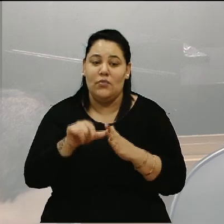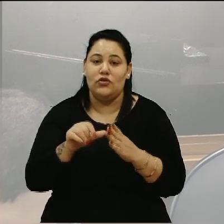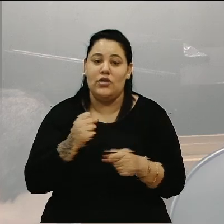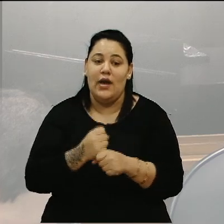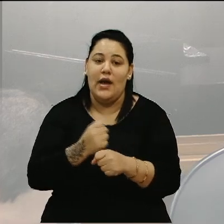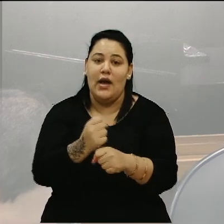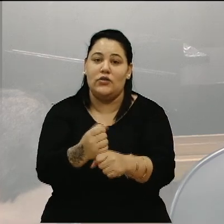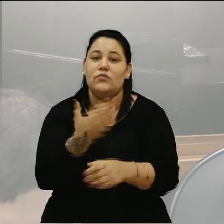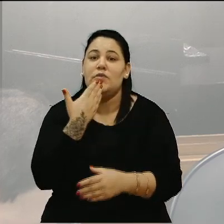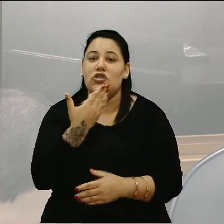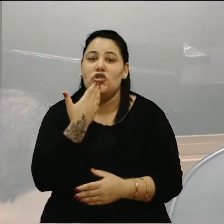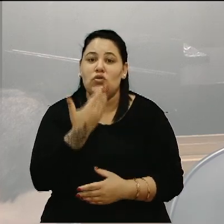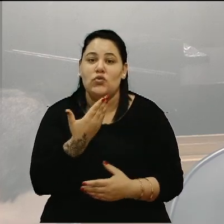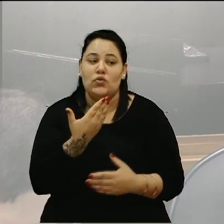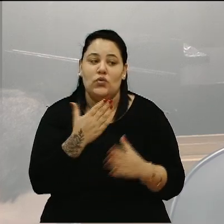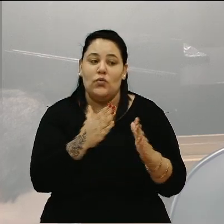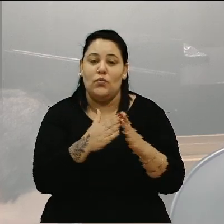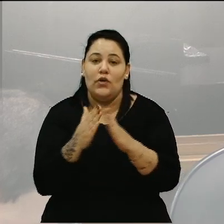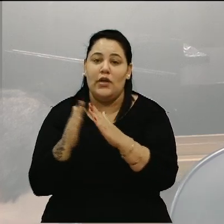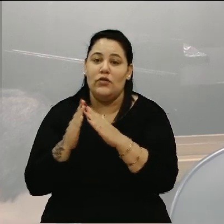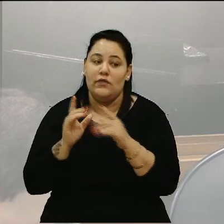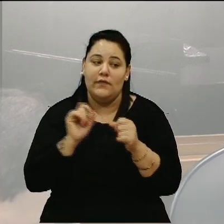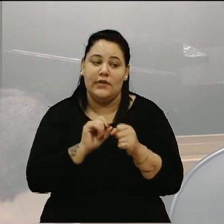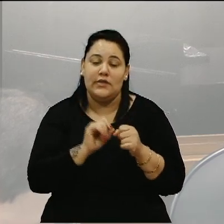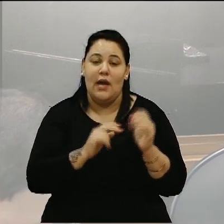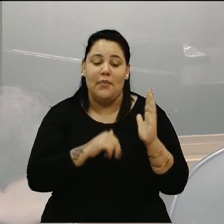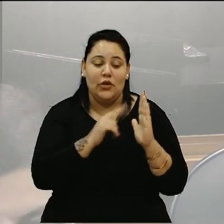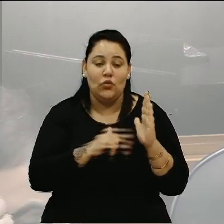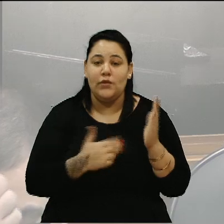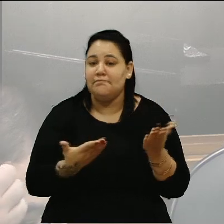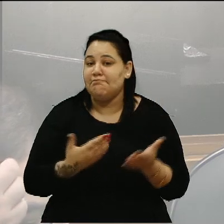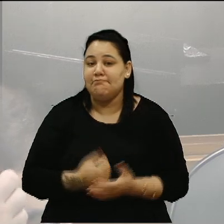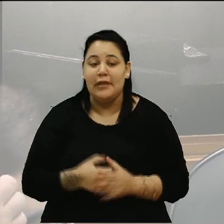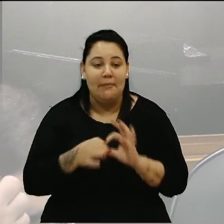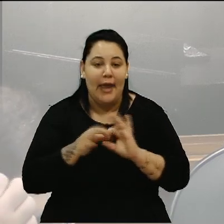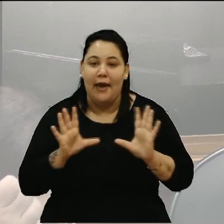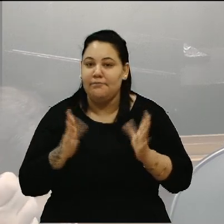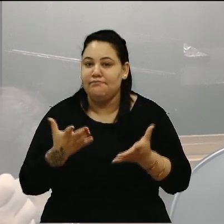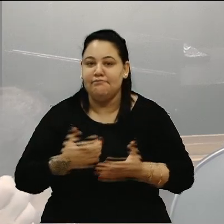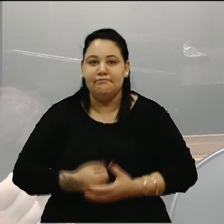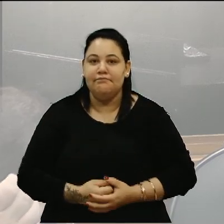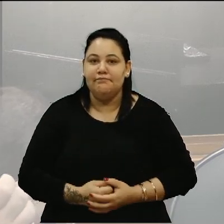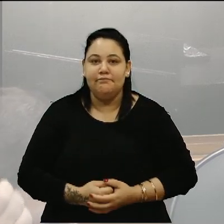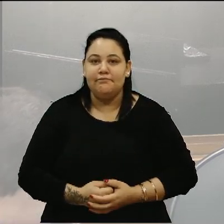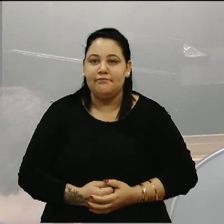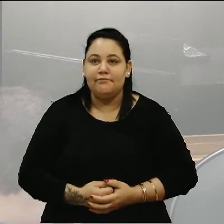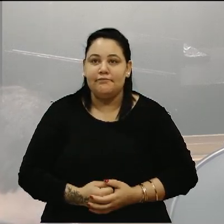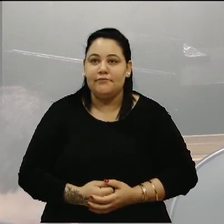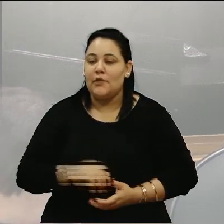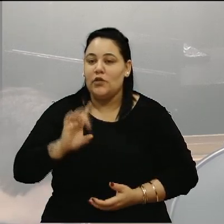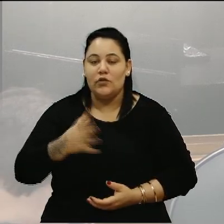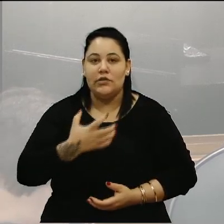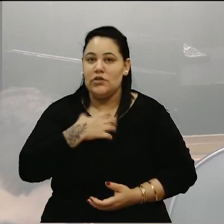solicitando, os moradores façam as pinturas. Só se for assim,